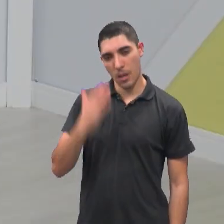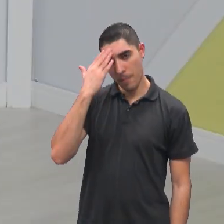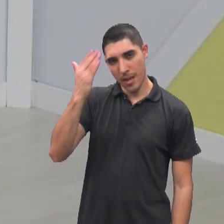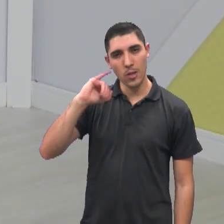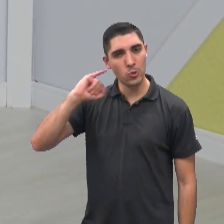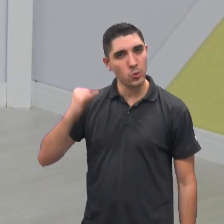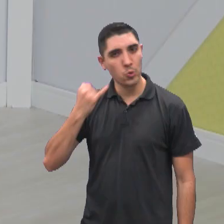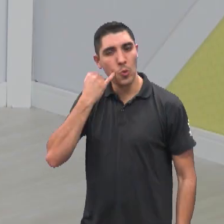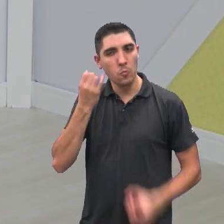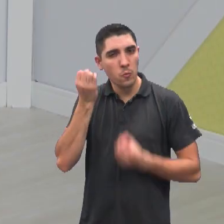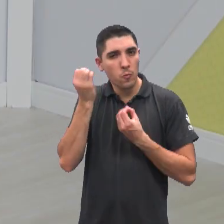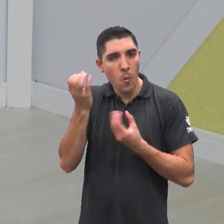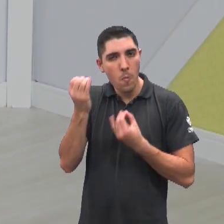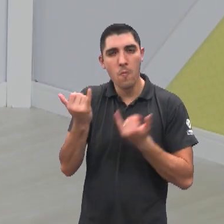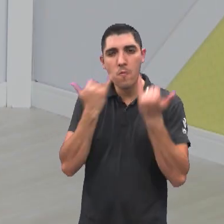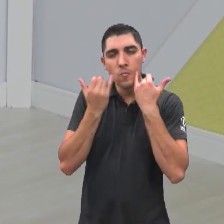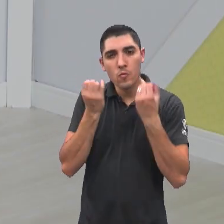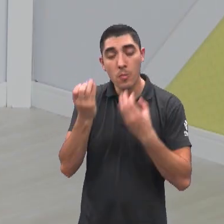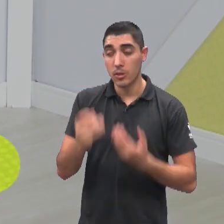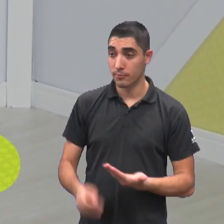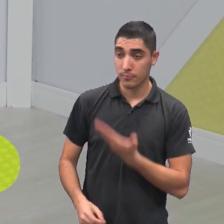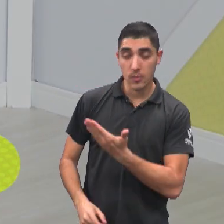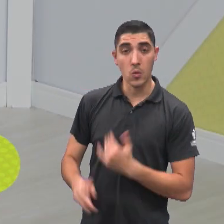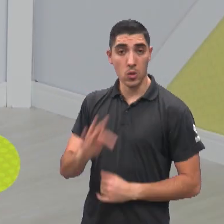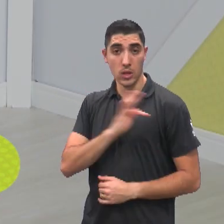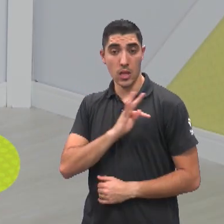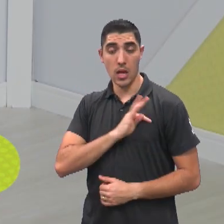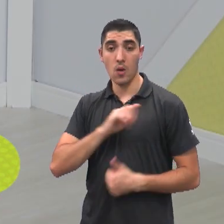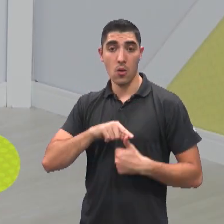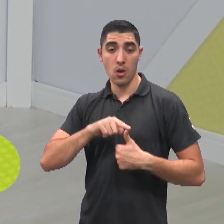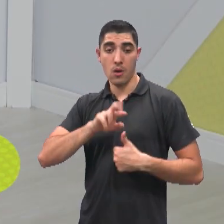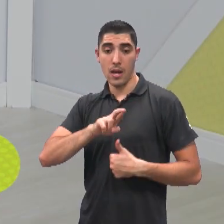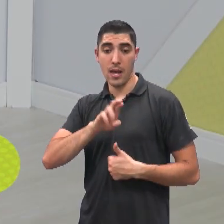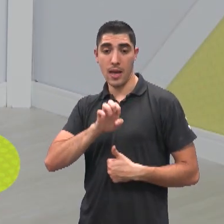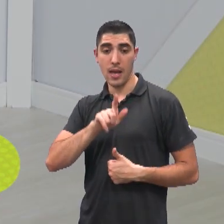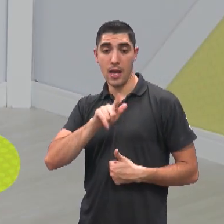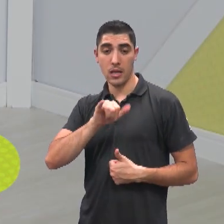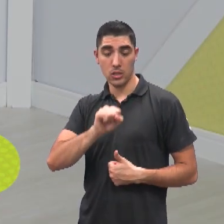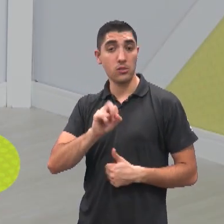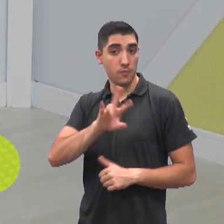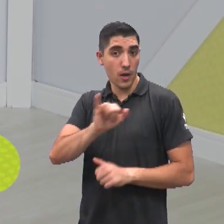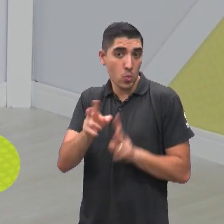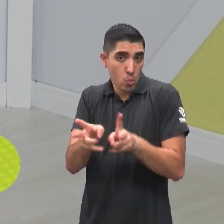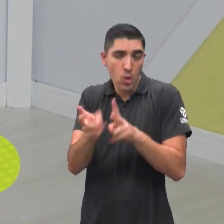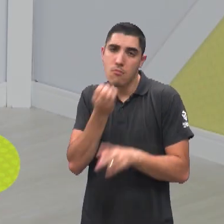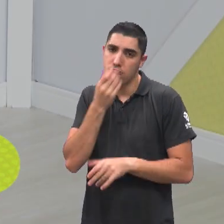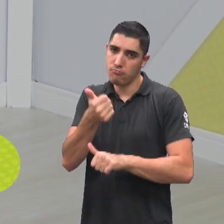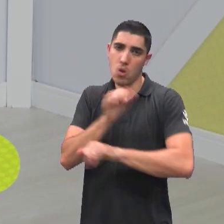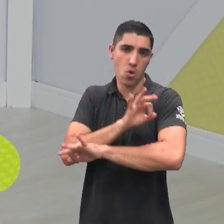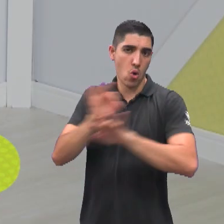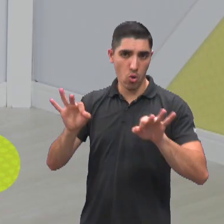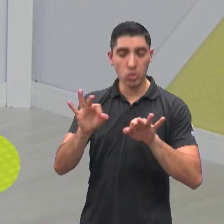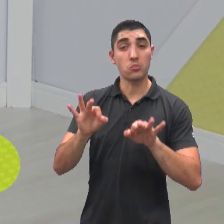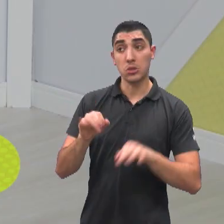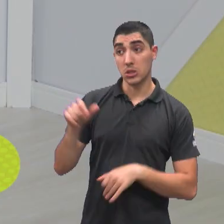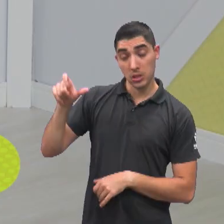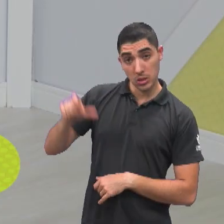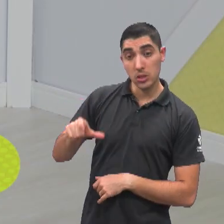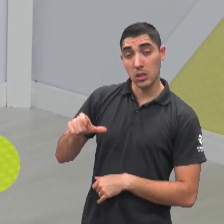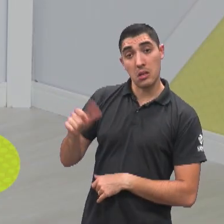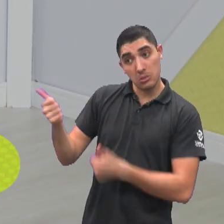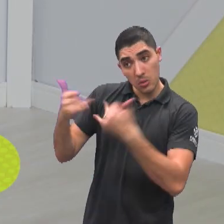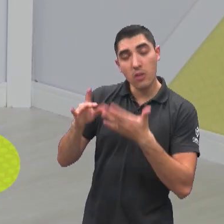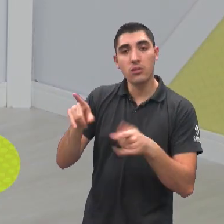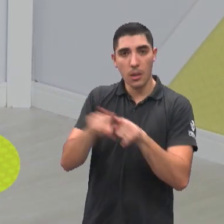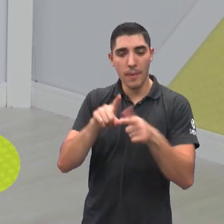pelas informações do basquete. O Regis Marrelli continua. Acho que é uma boa para o São José dar essa continuidade e a tendência, como bem disse o João, a Adiel deve